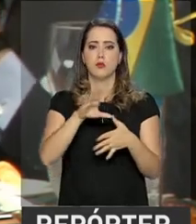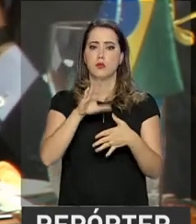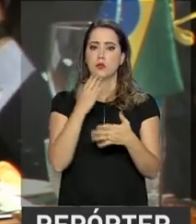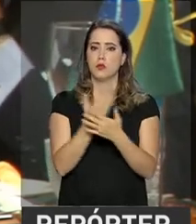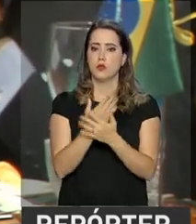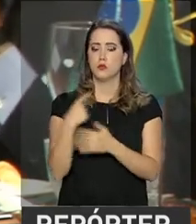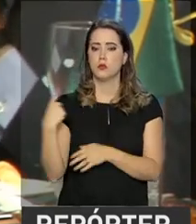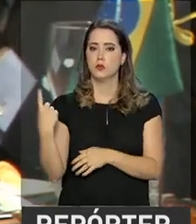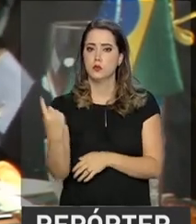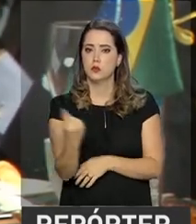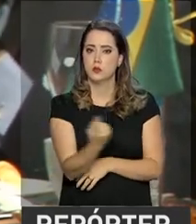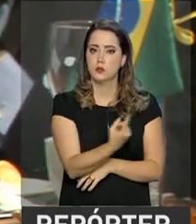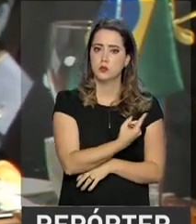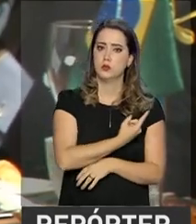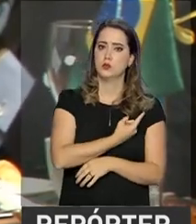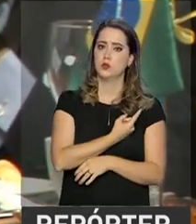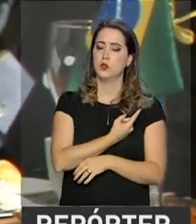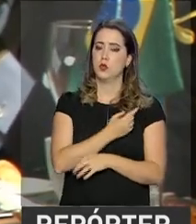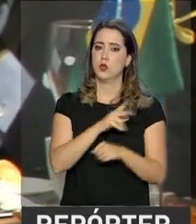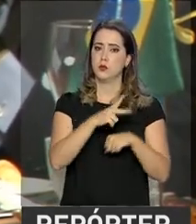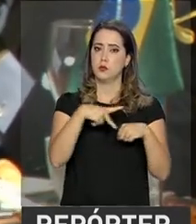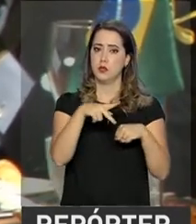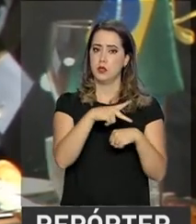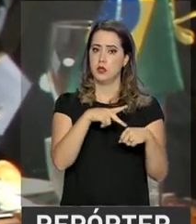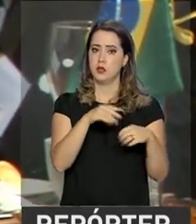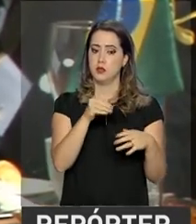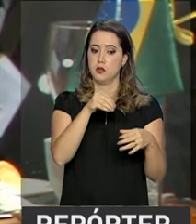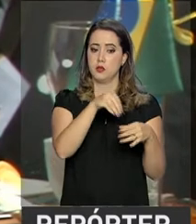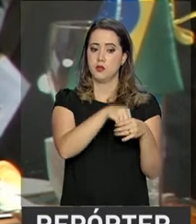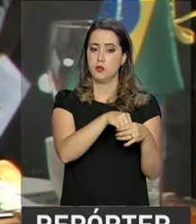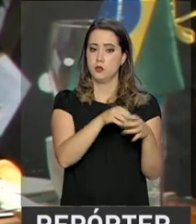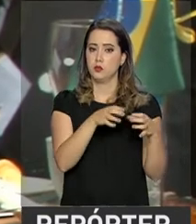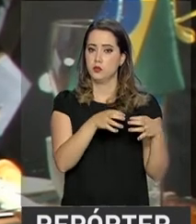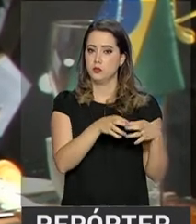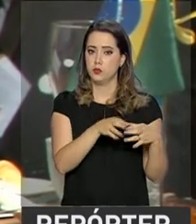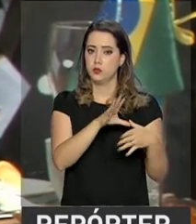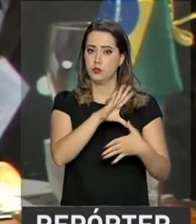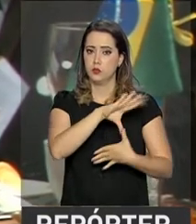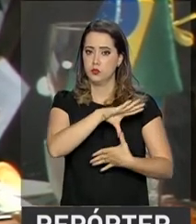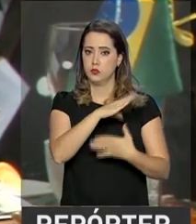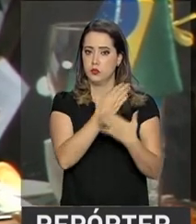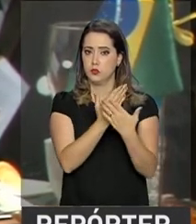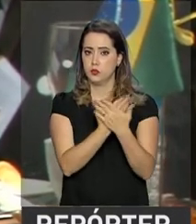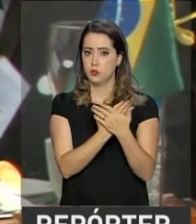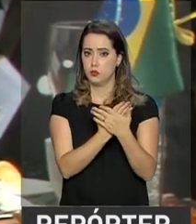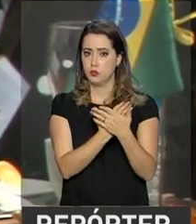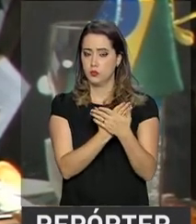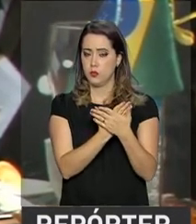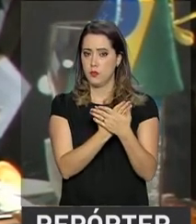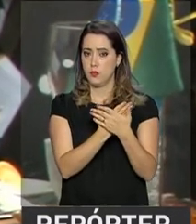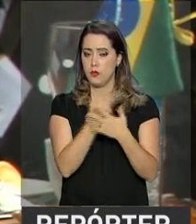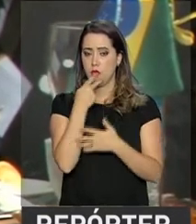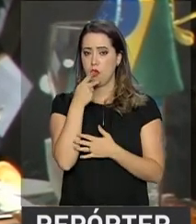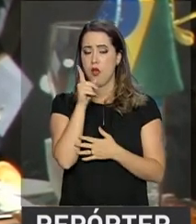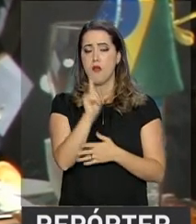todos nós que integramos é e até digo com o envolvimento direto